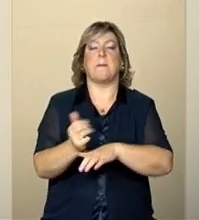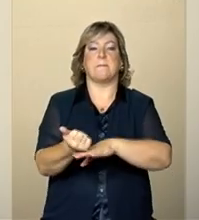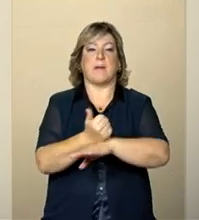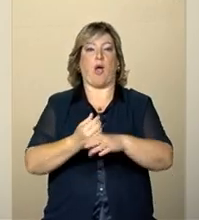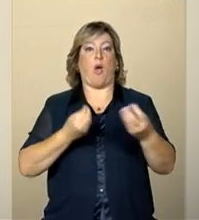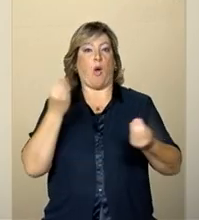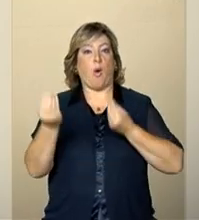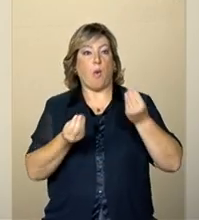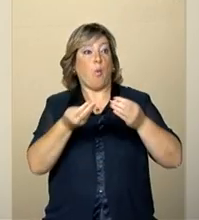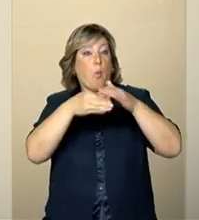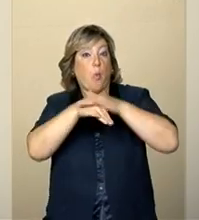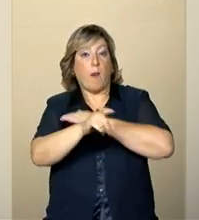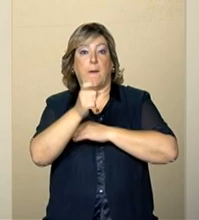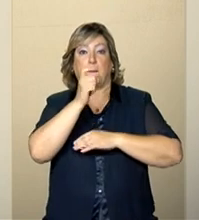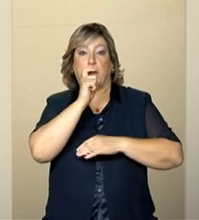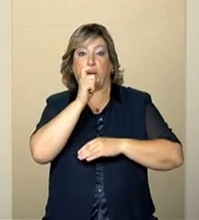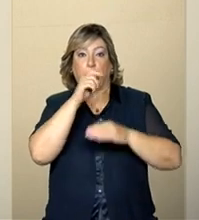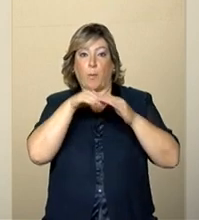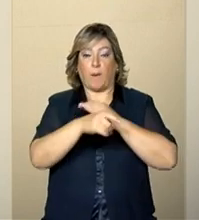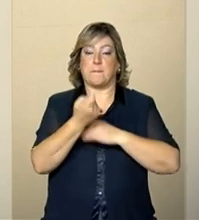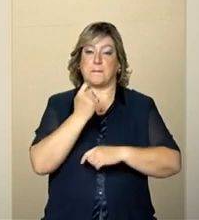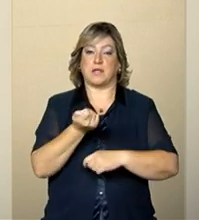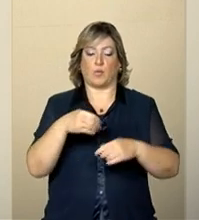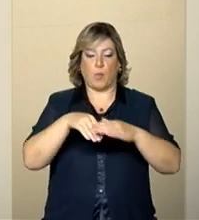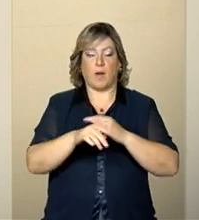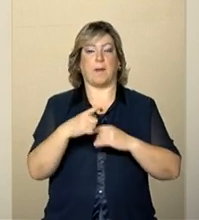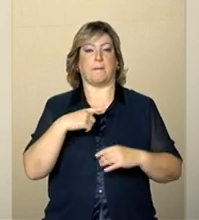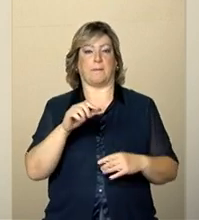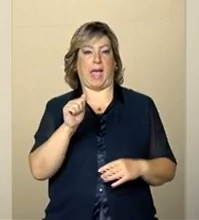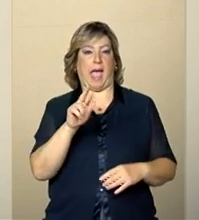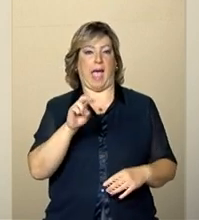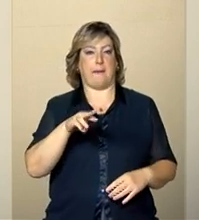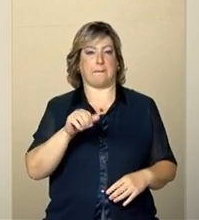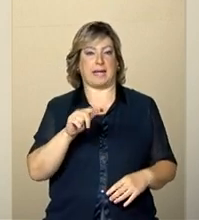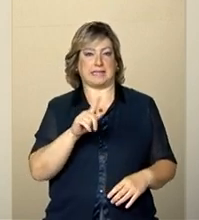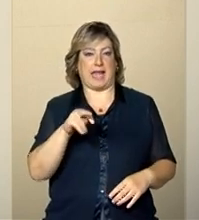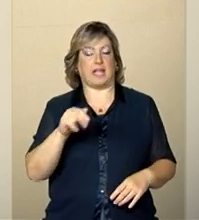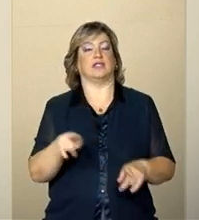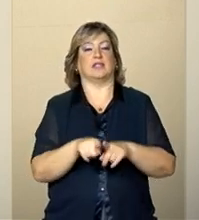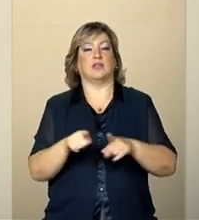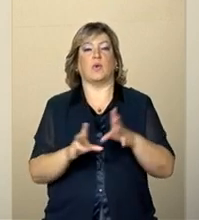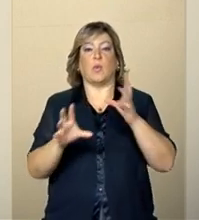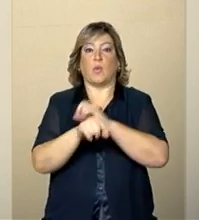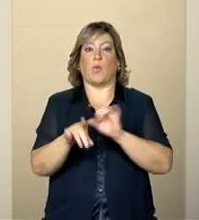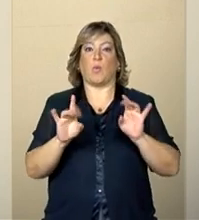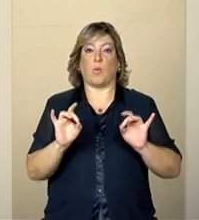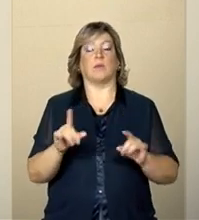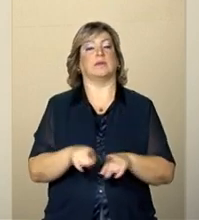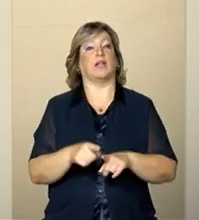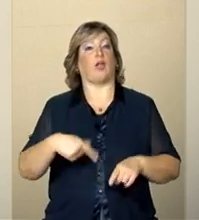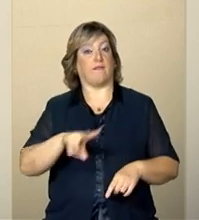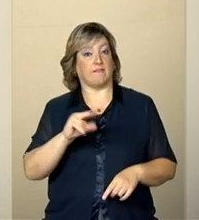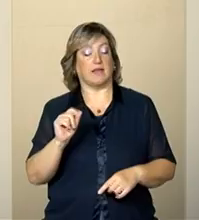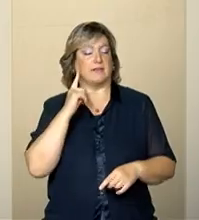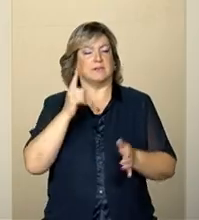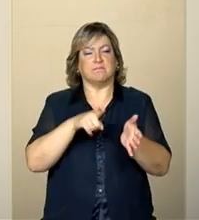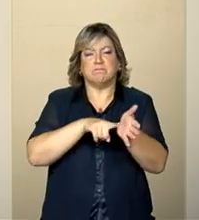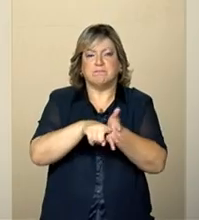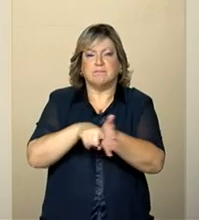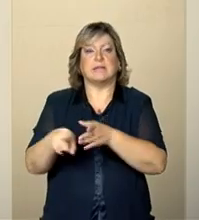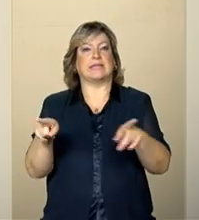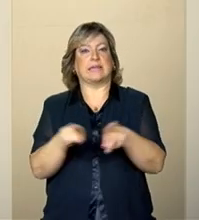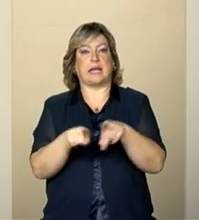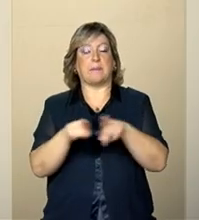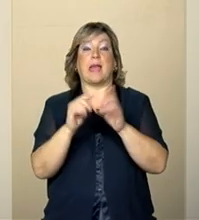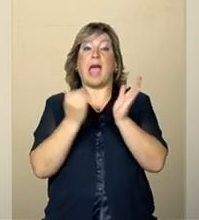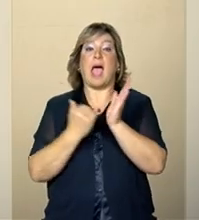de armazenagem e a comercialização do Pescado Além disso Luciano nós vamos investir em pesquisa para